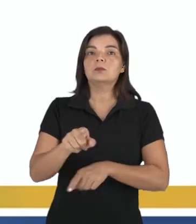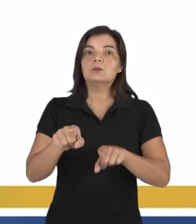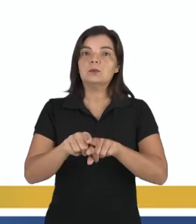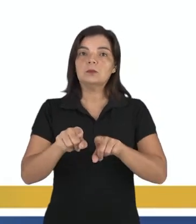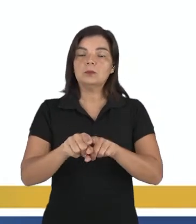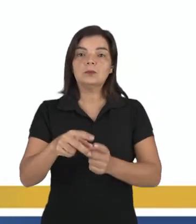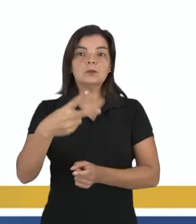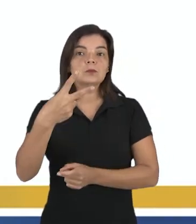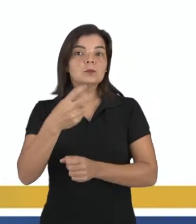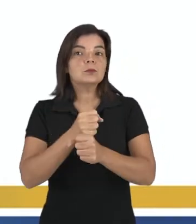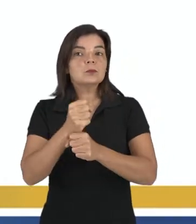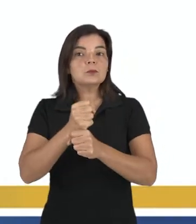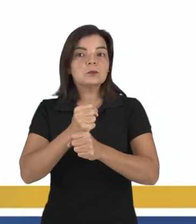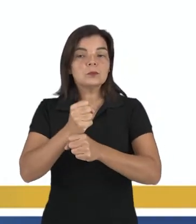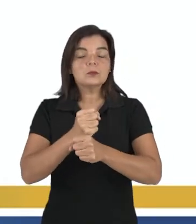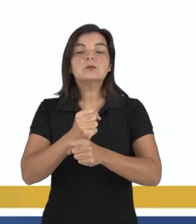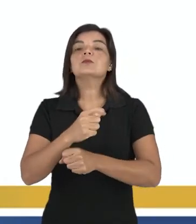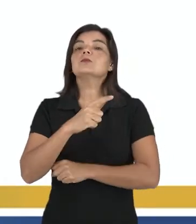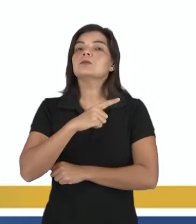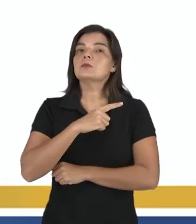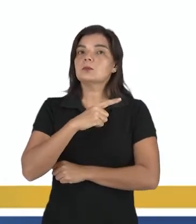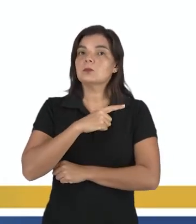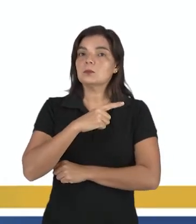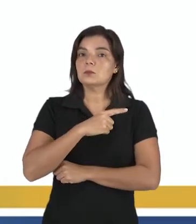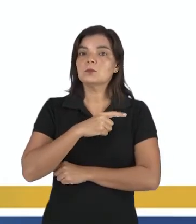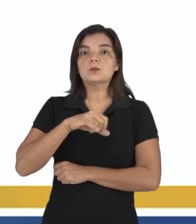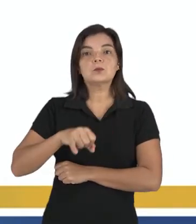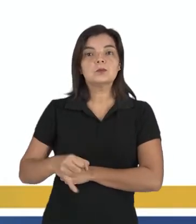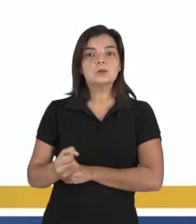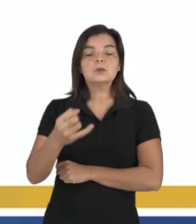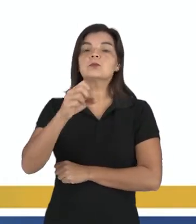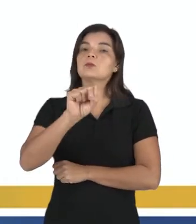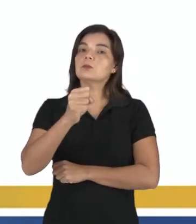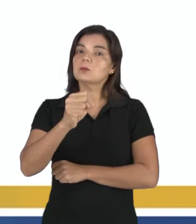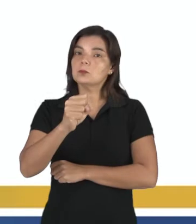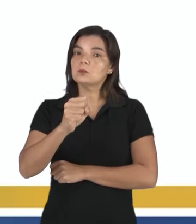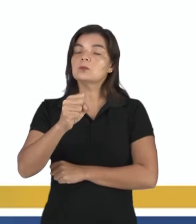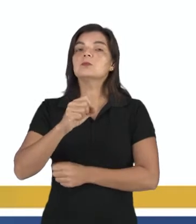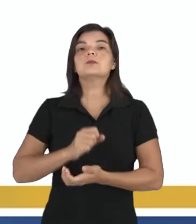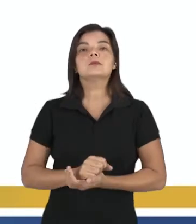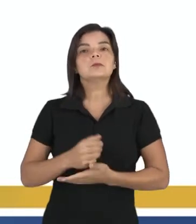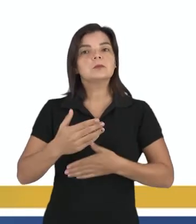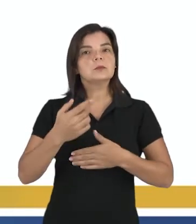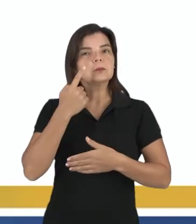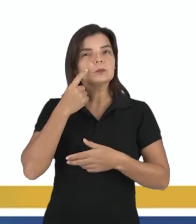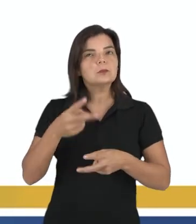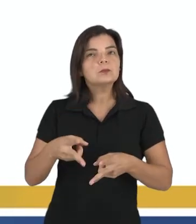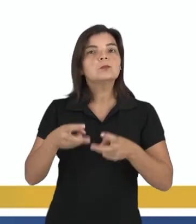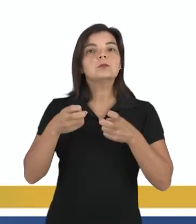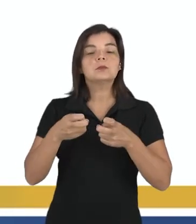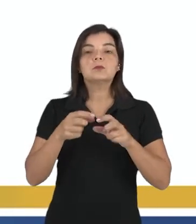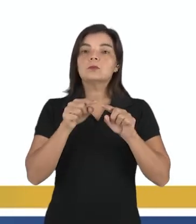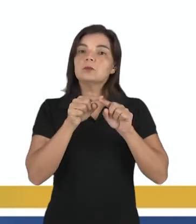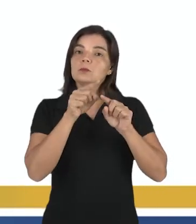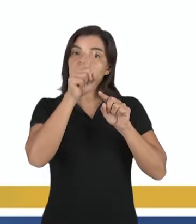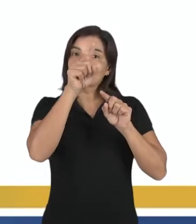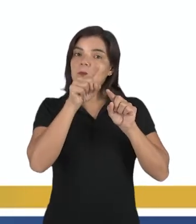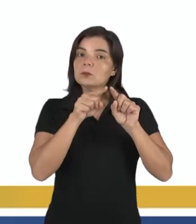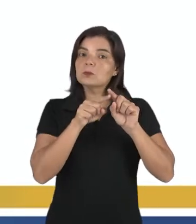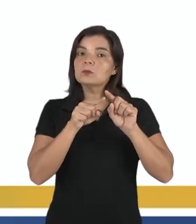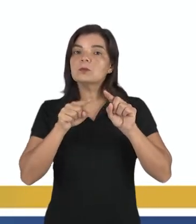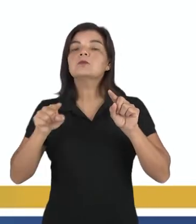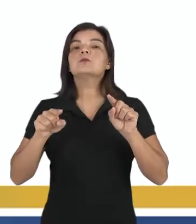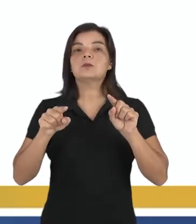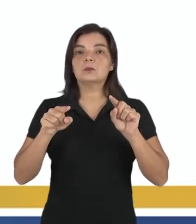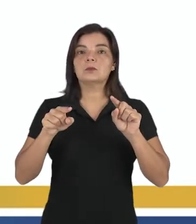para 2 anos, nós vamos ter um juro de 8.000. E aí vocês vão perceber no gráfico que ele